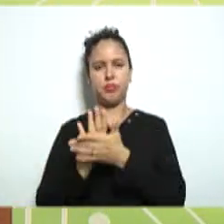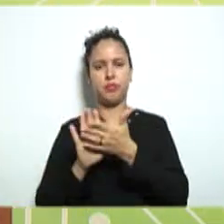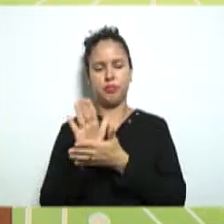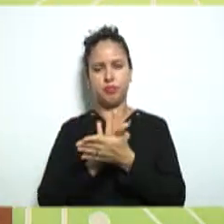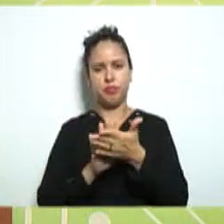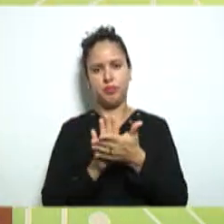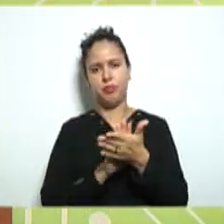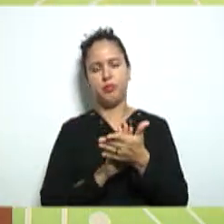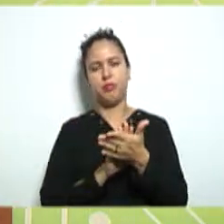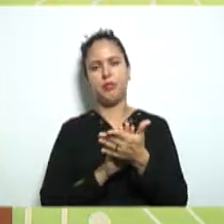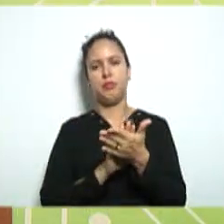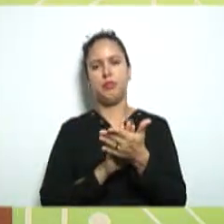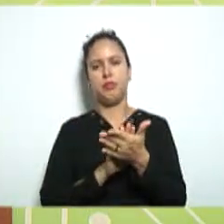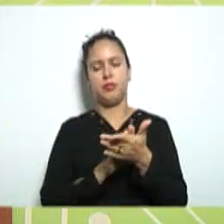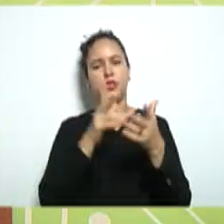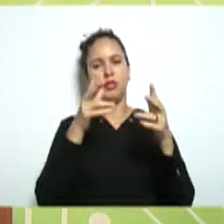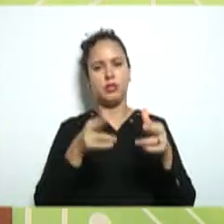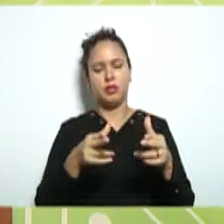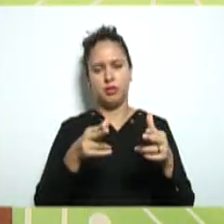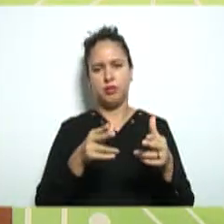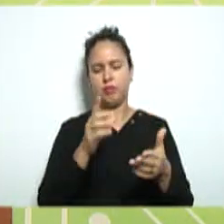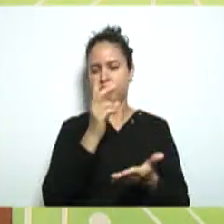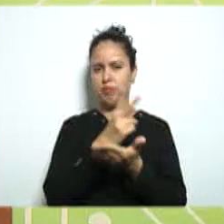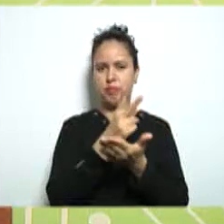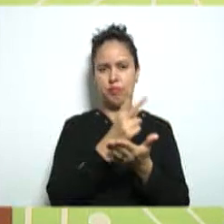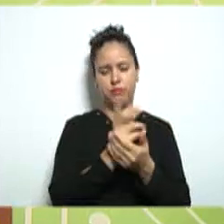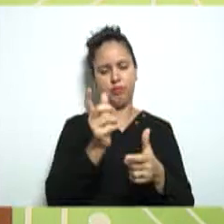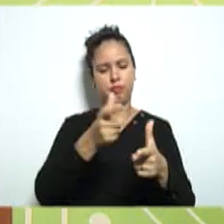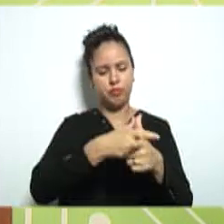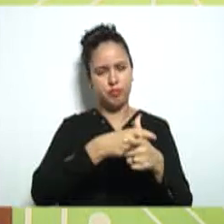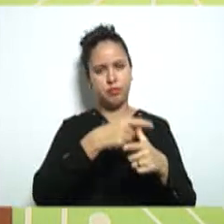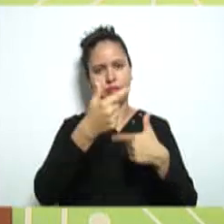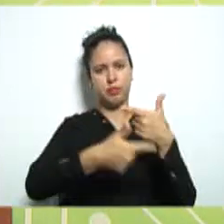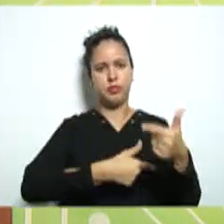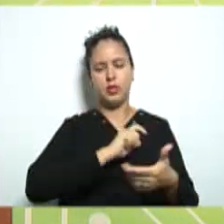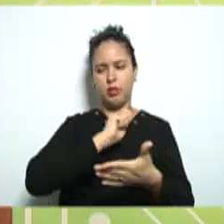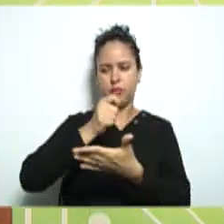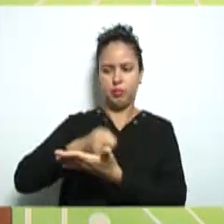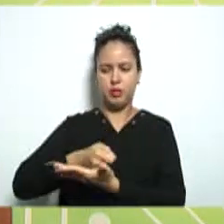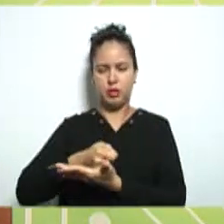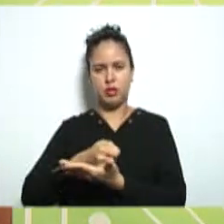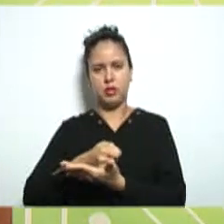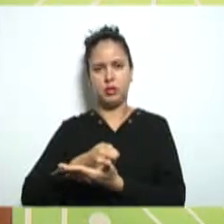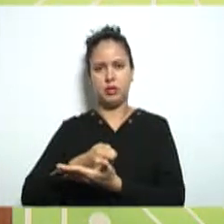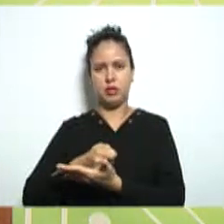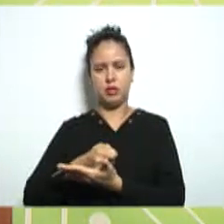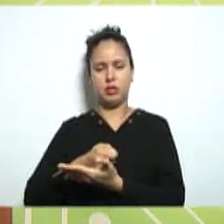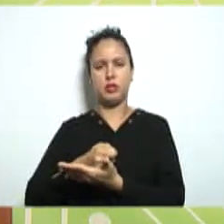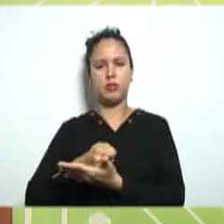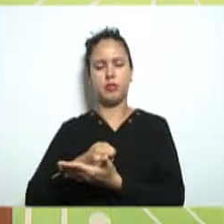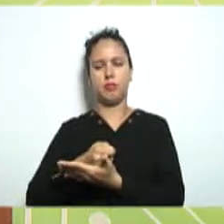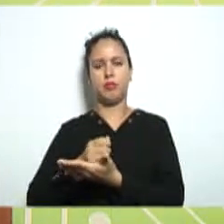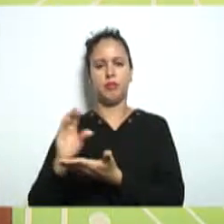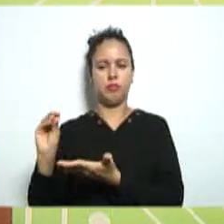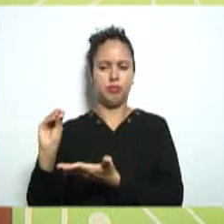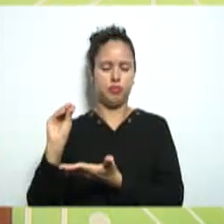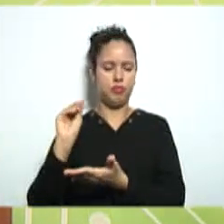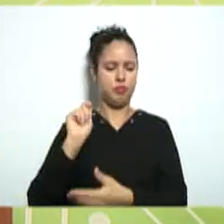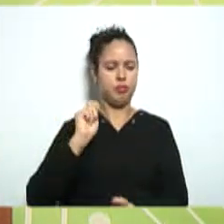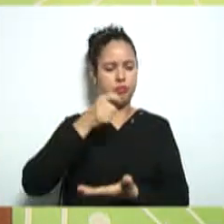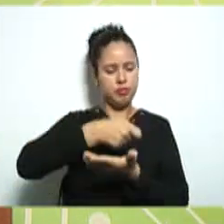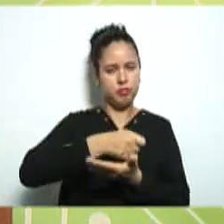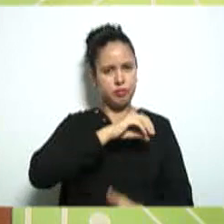empregador. Então, ele está sempre devendo. Ele trabalha, mas ele não recebe porque ele está sempre devendo. Então, a